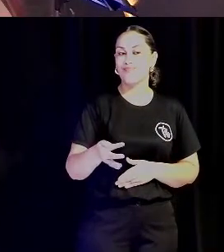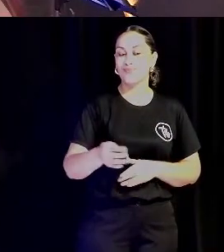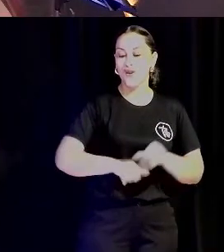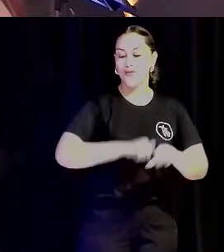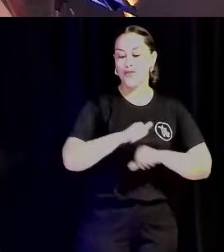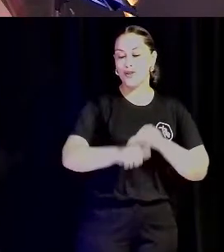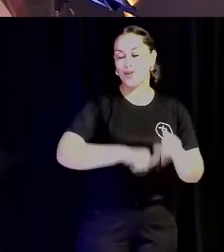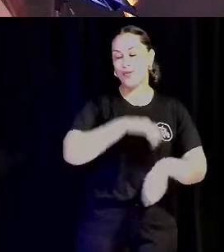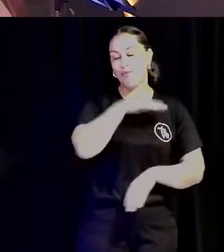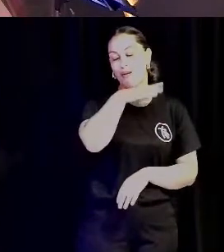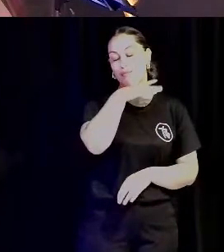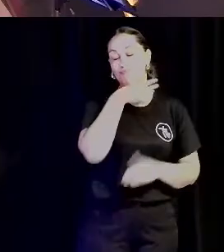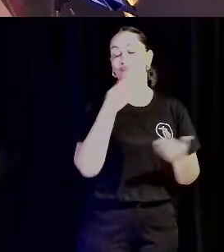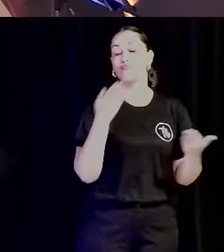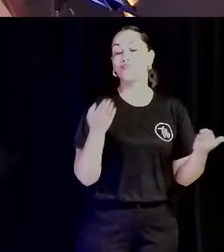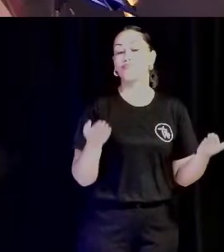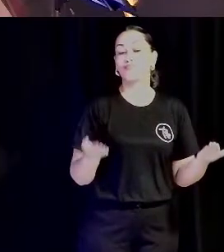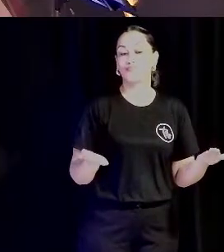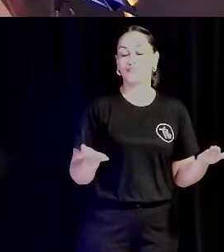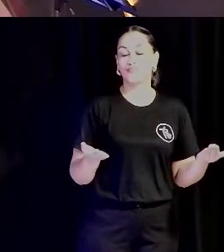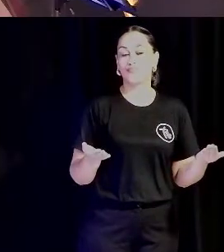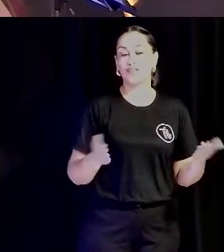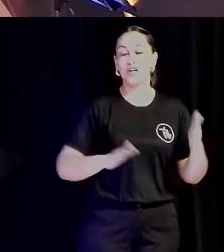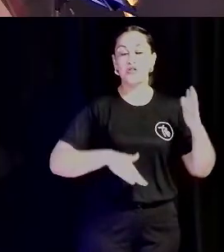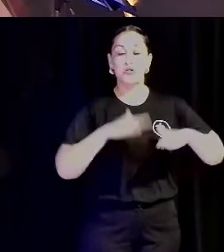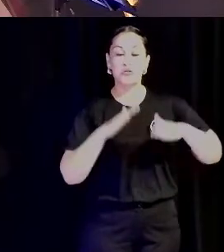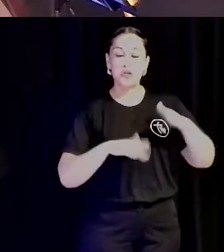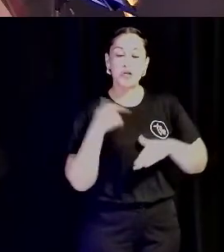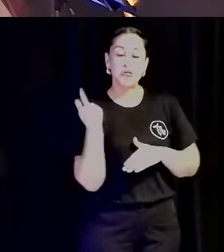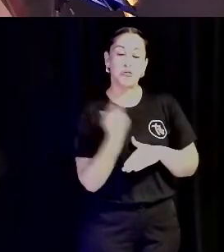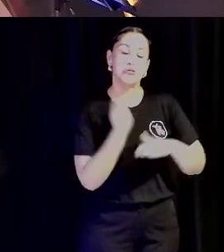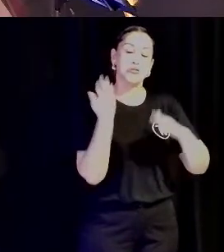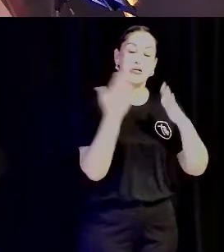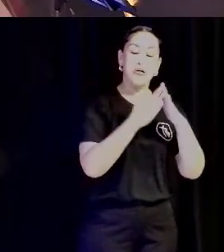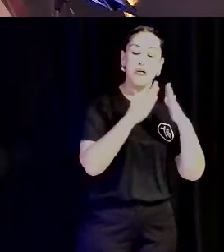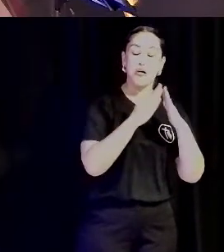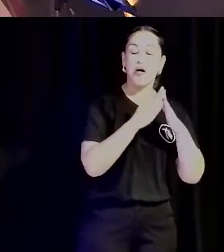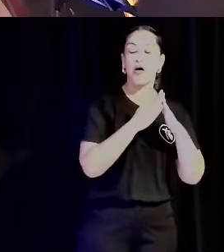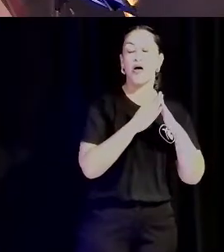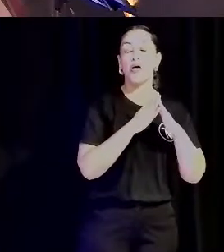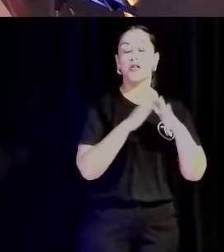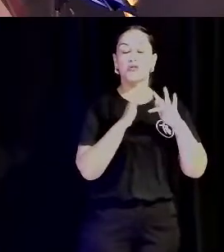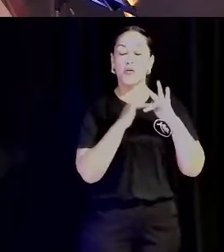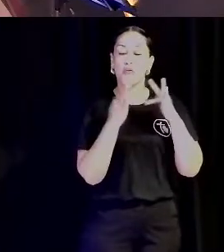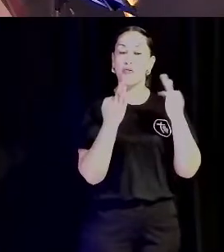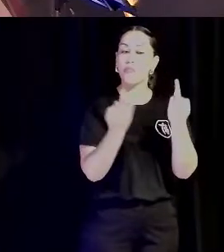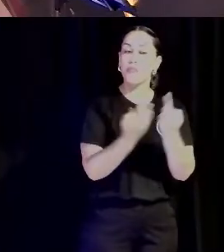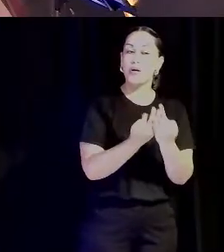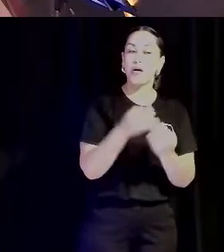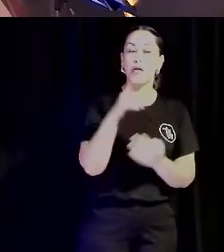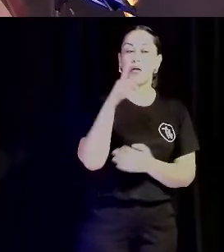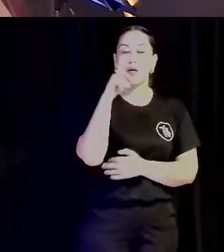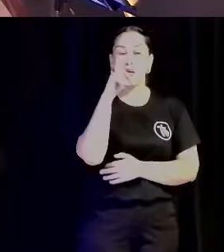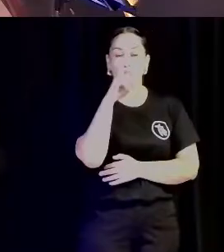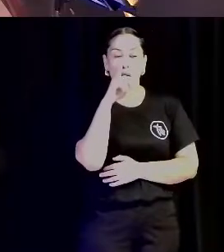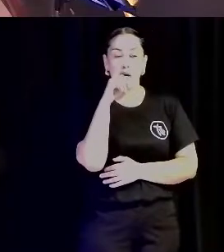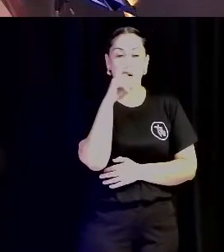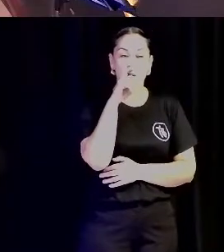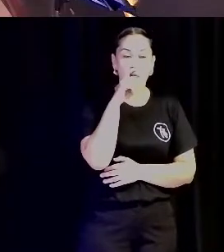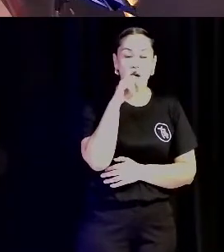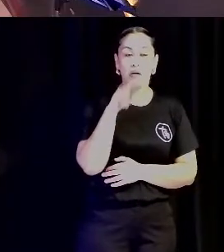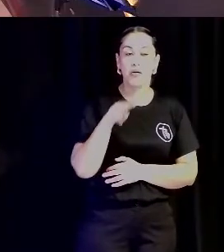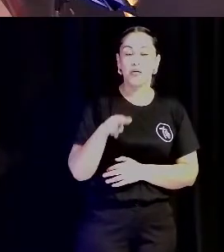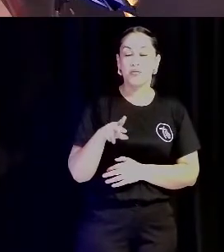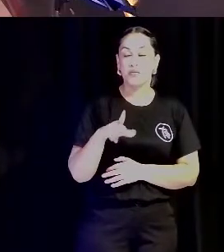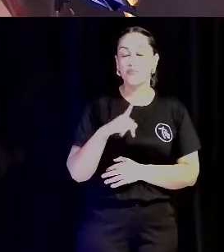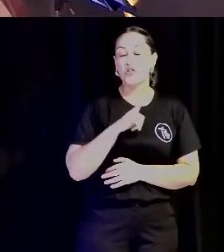Não poucas vezes, na nossa casa, na nossa família, meus irmãos, meus pais, nós tivemos momentos